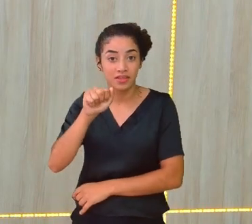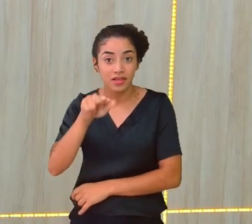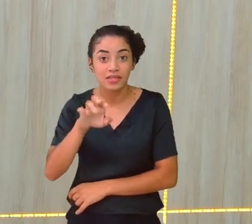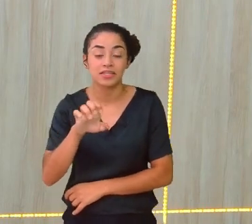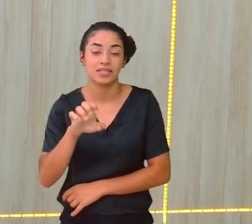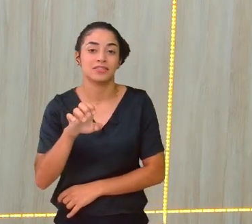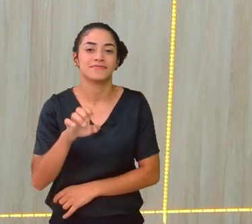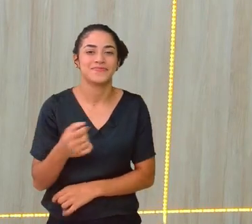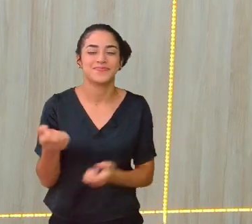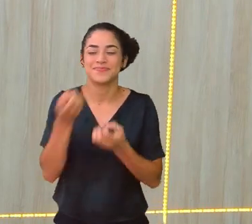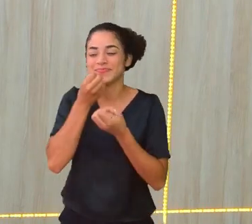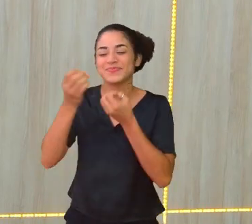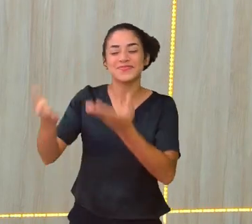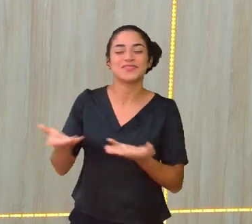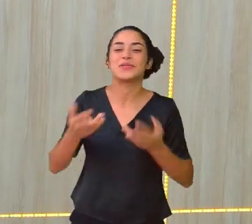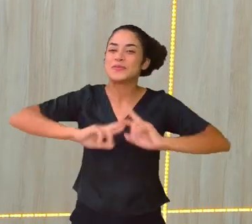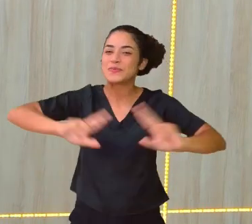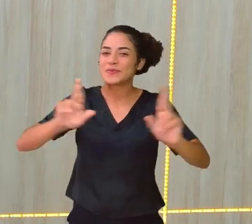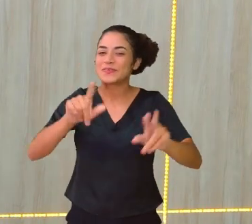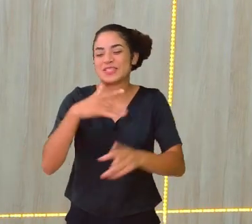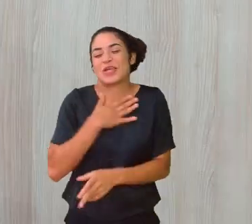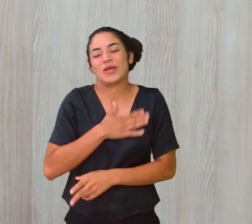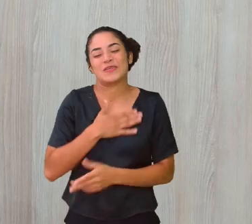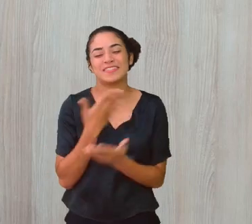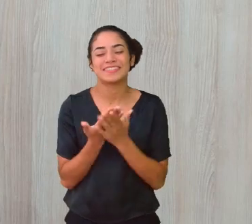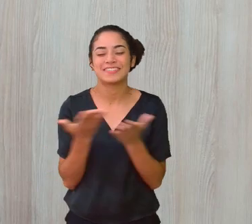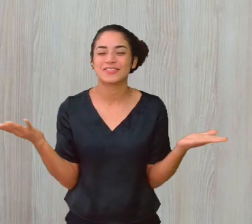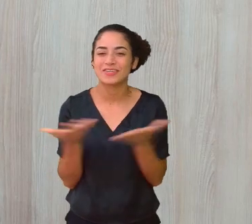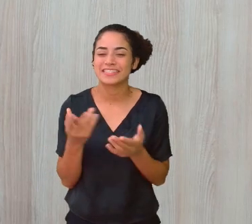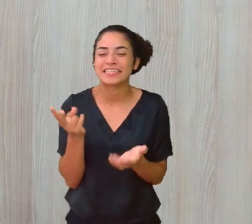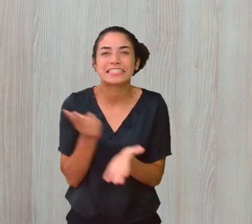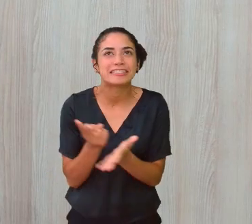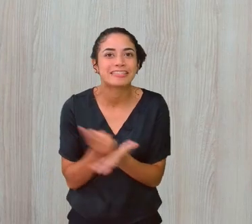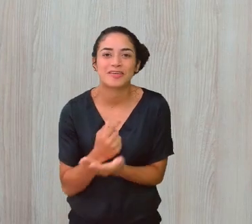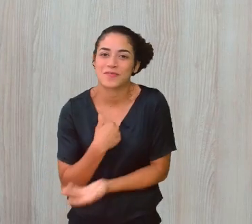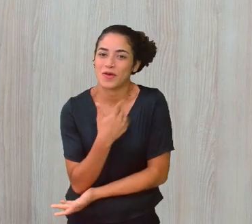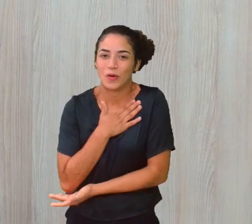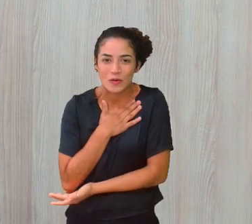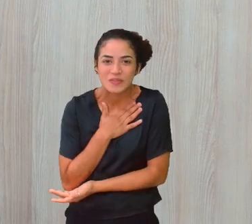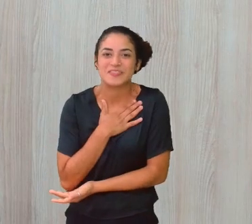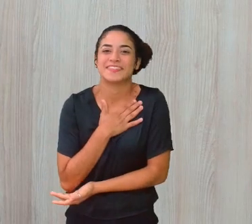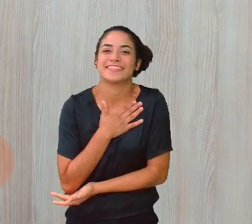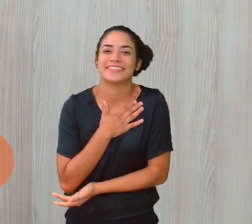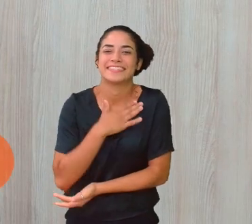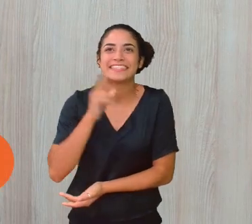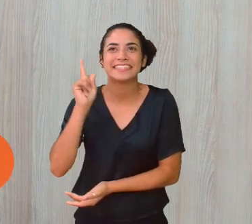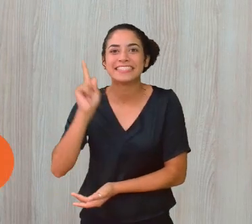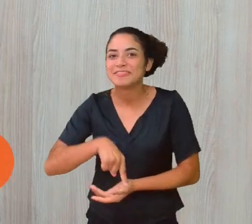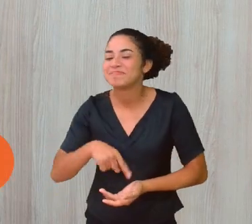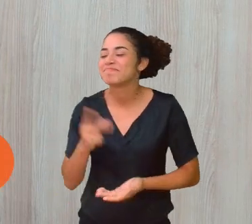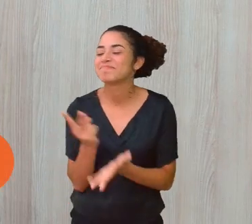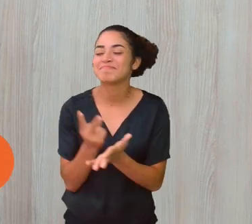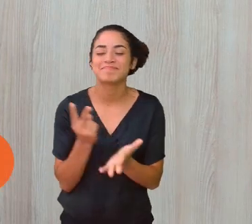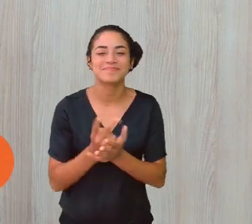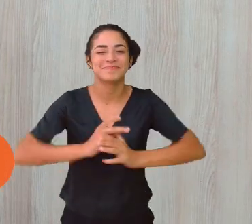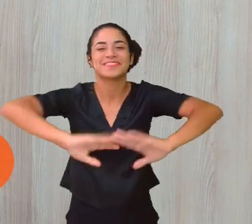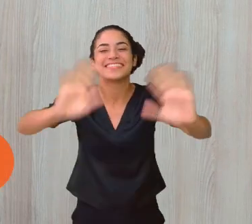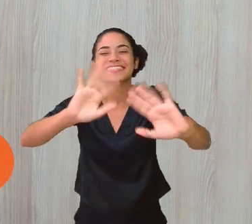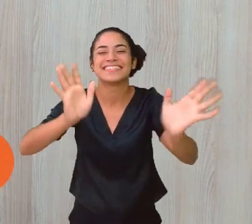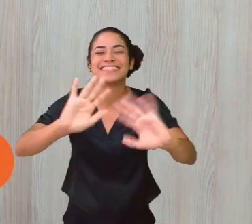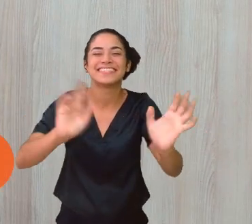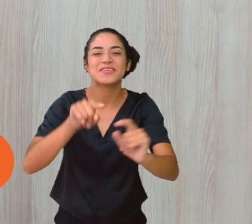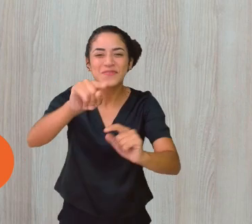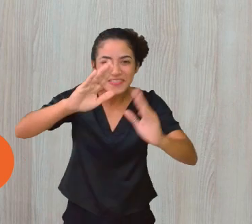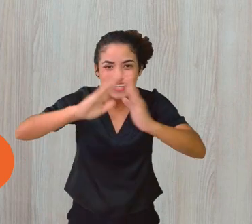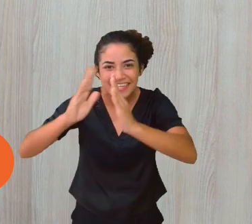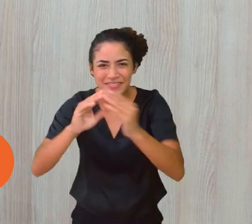professora Viviane. Oi. Espero que goste da aula de hoje. Com certeza, sempre gostamos. Isso aí é indubitável, né? Olá, todo mundo que está